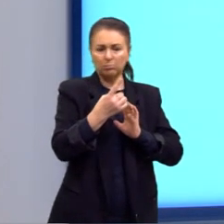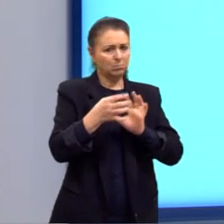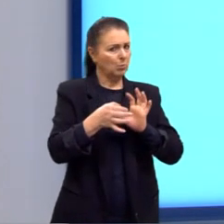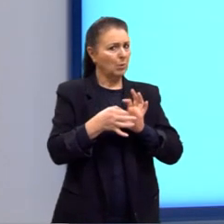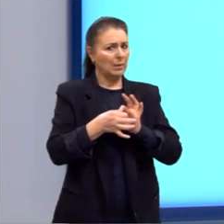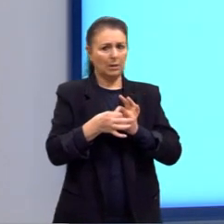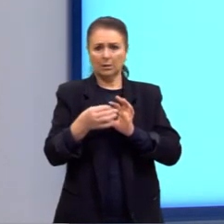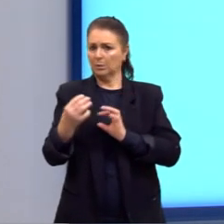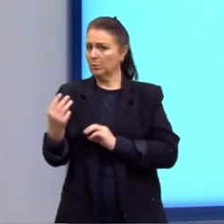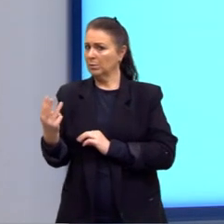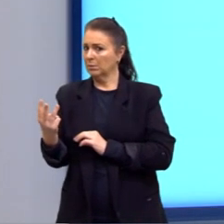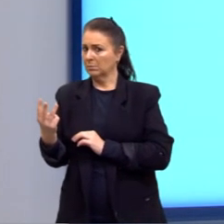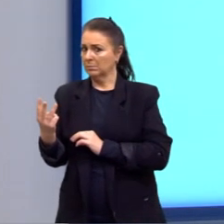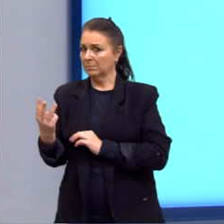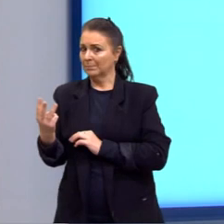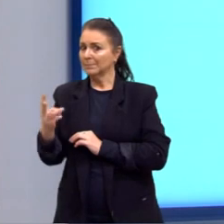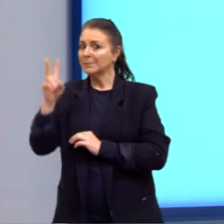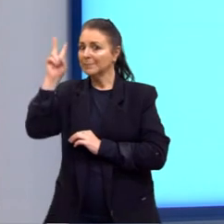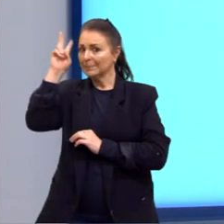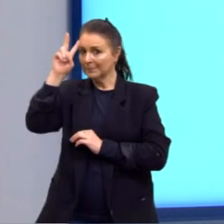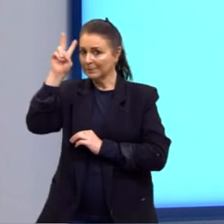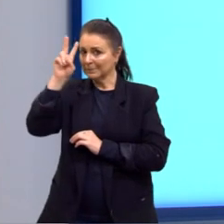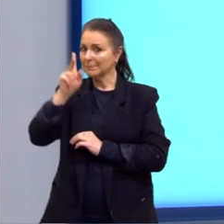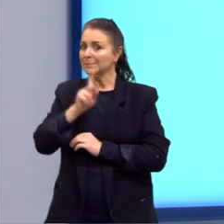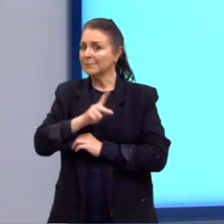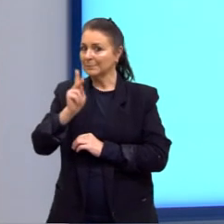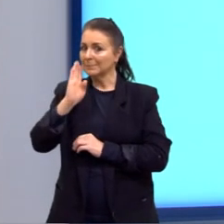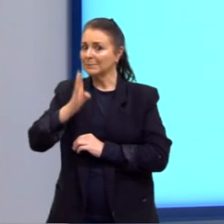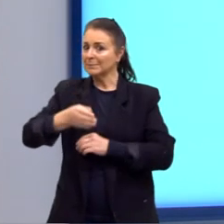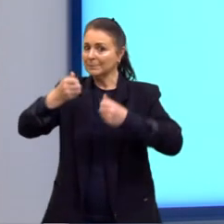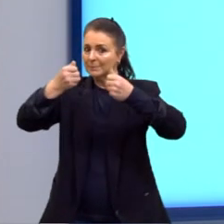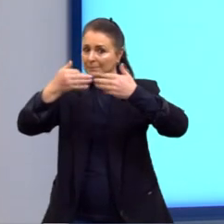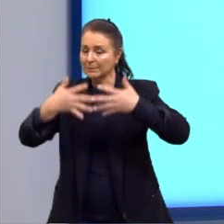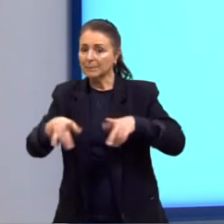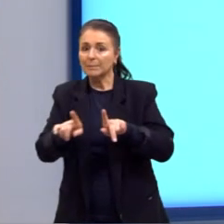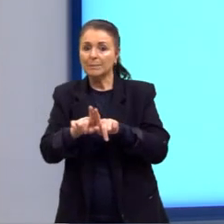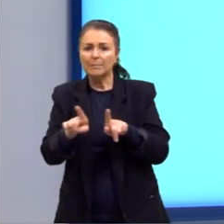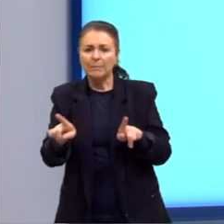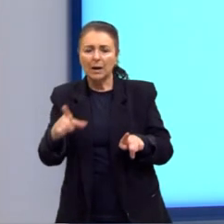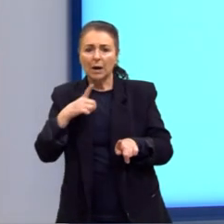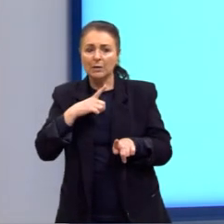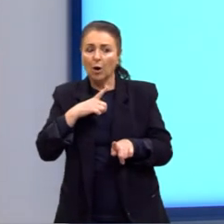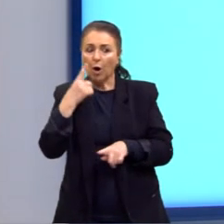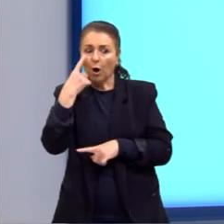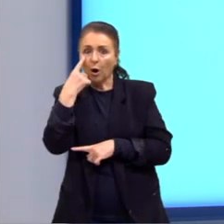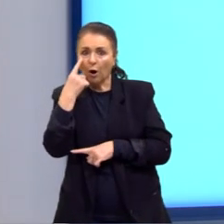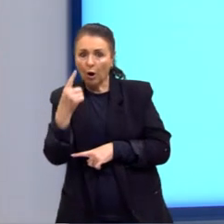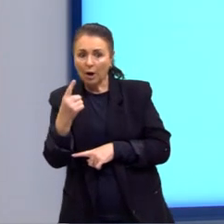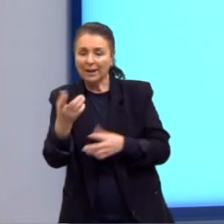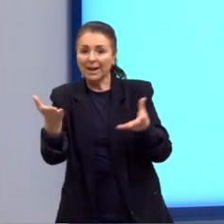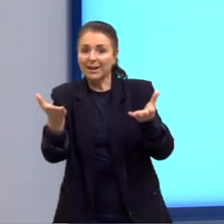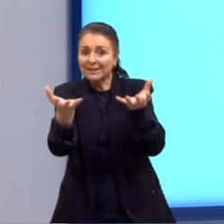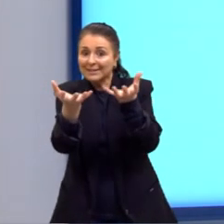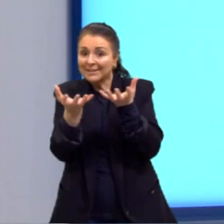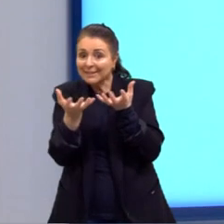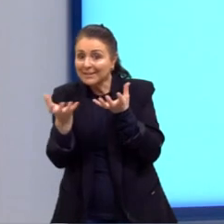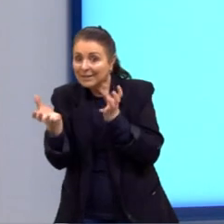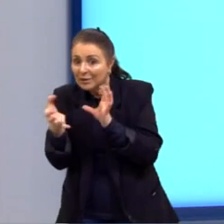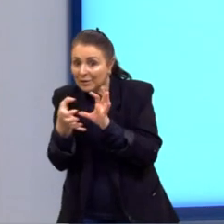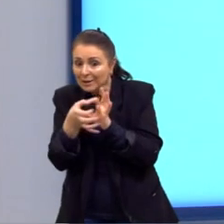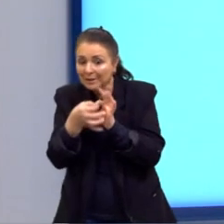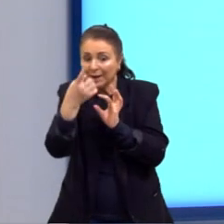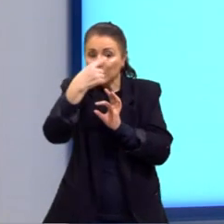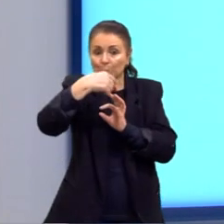conecta com três né aquela questão que a gente conversou tá mas aí é que tá pegadinha ele quer conectar o